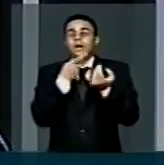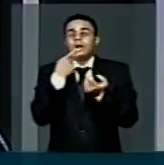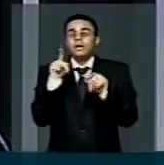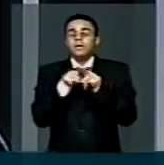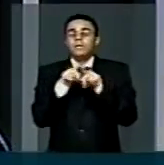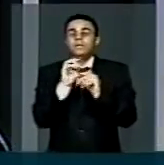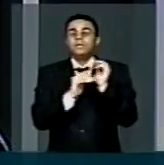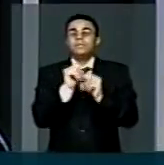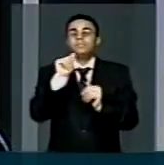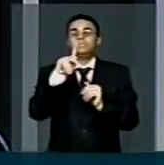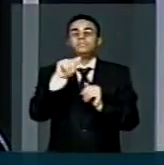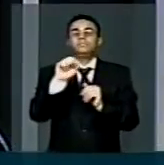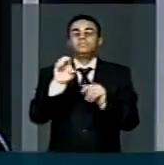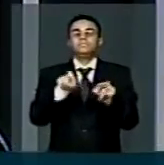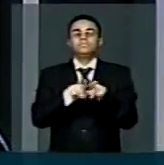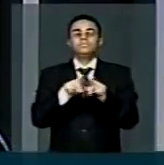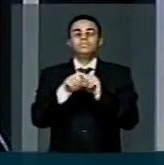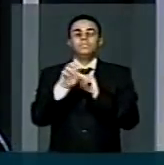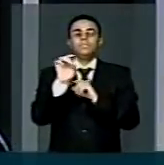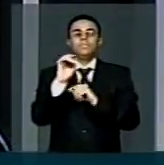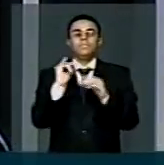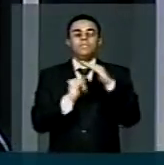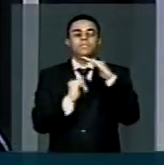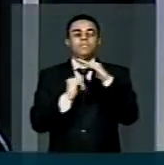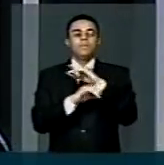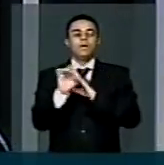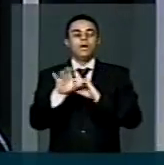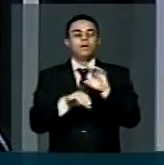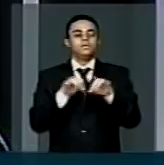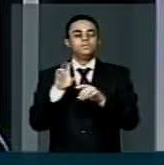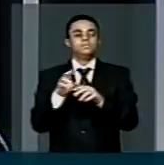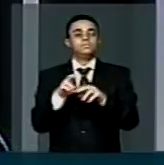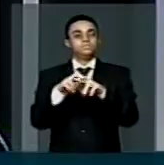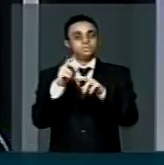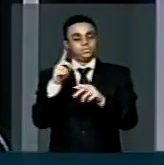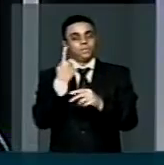Instituto Pestalozzi. É um quadro preocupante. No Rio de